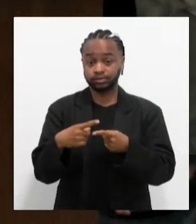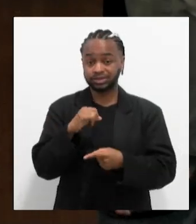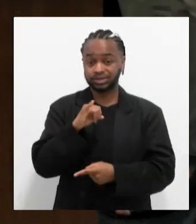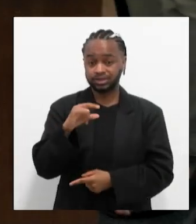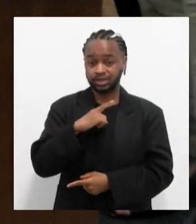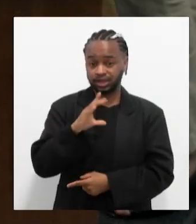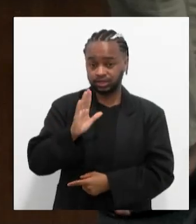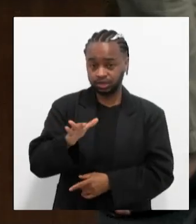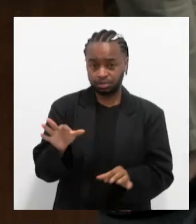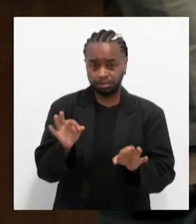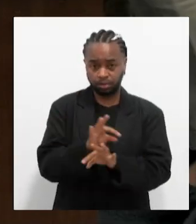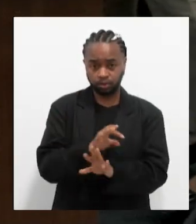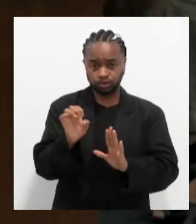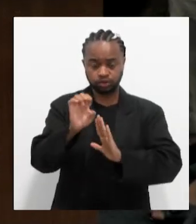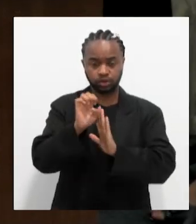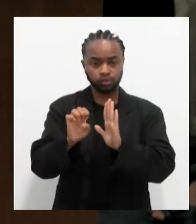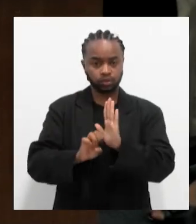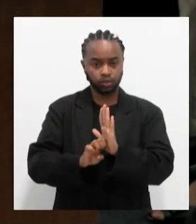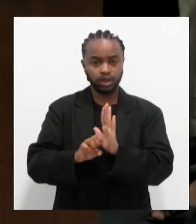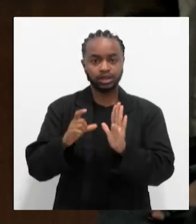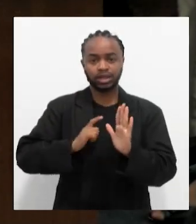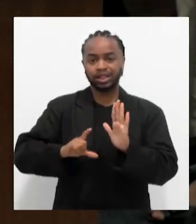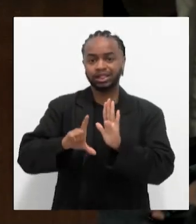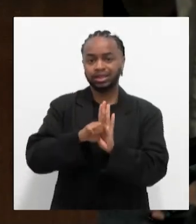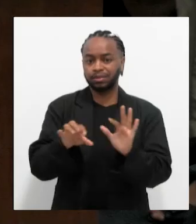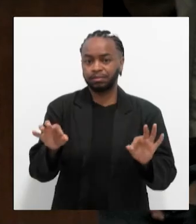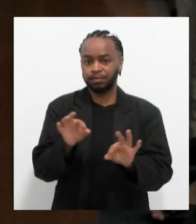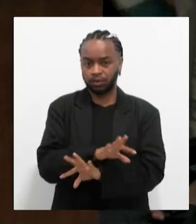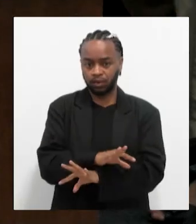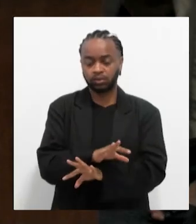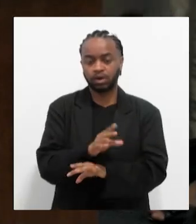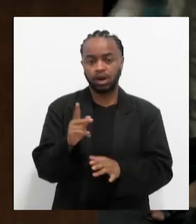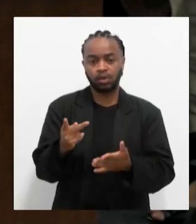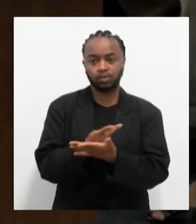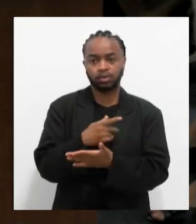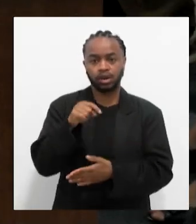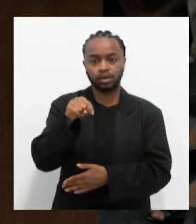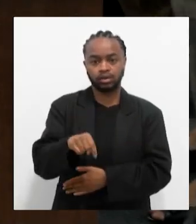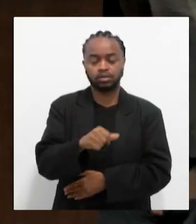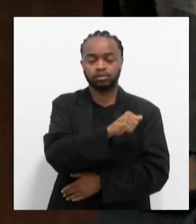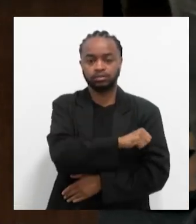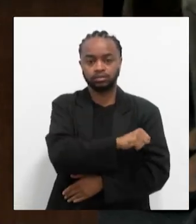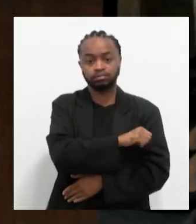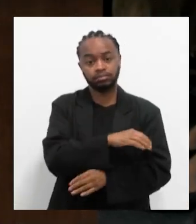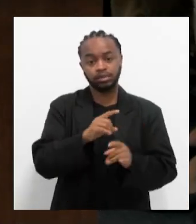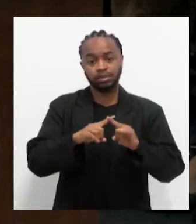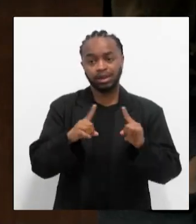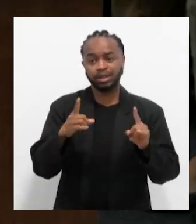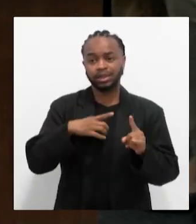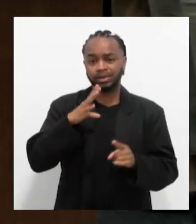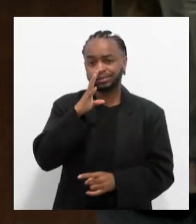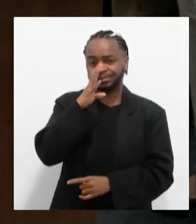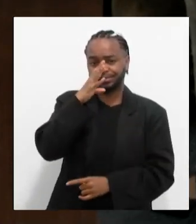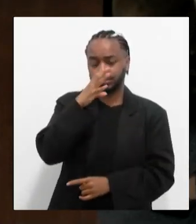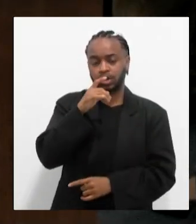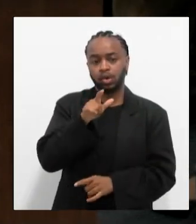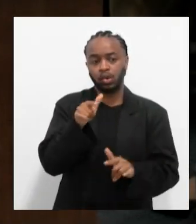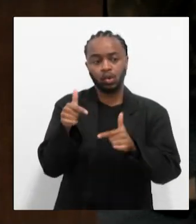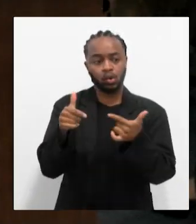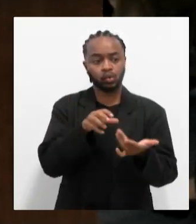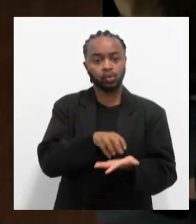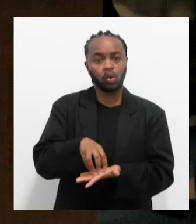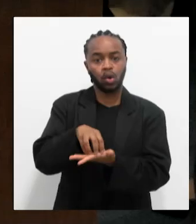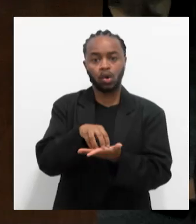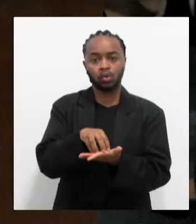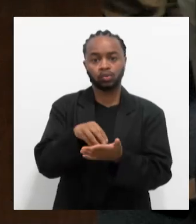um estatuto, se já tem uma lei já vigente no Estado, há uma resistência dos órgãos competentes